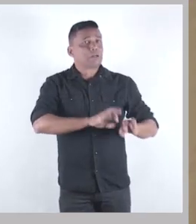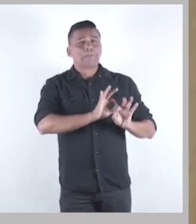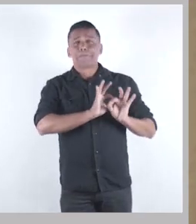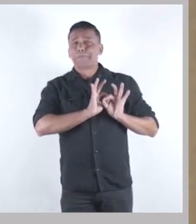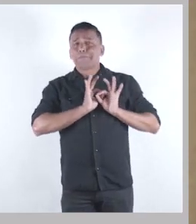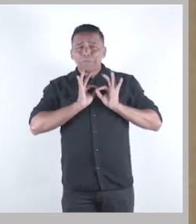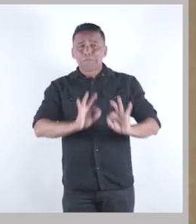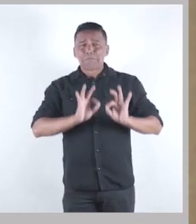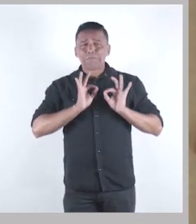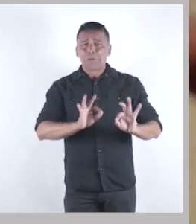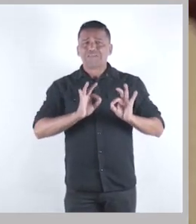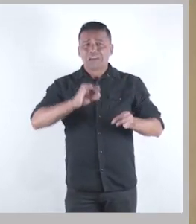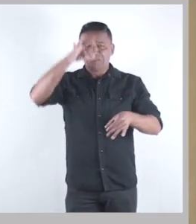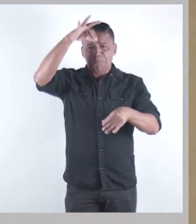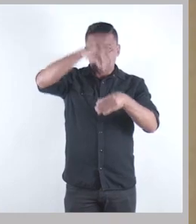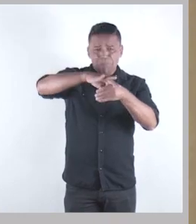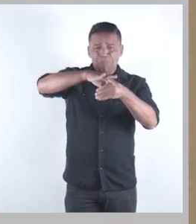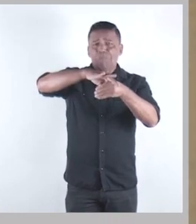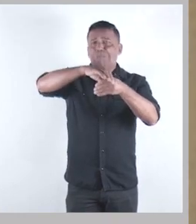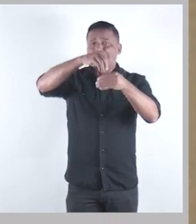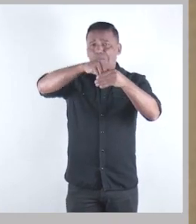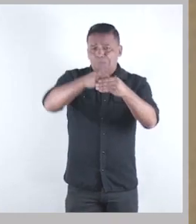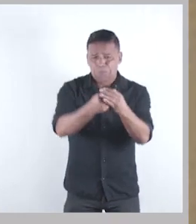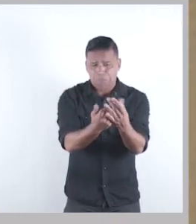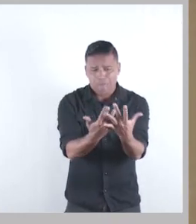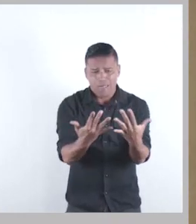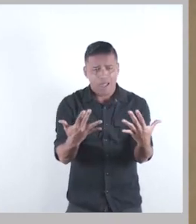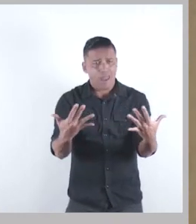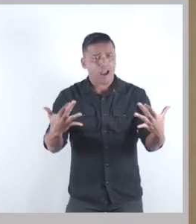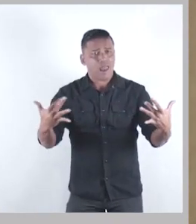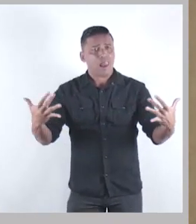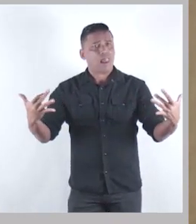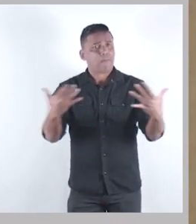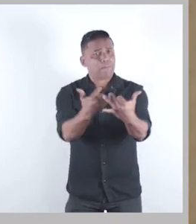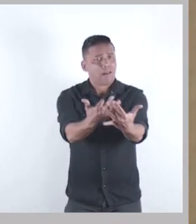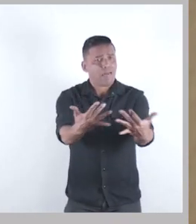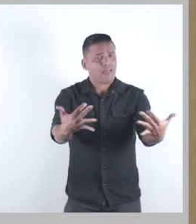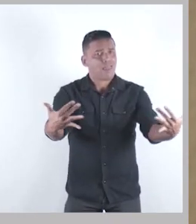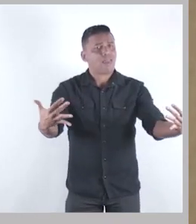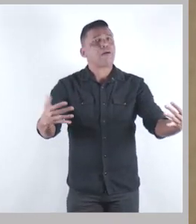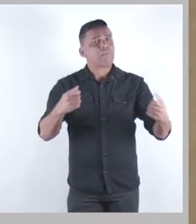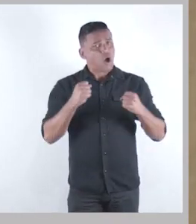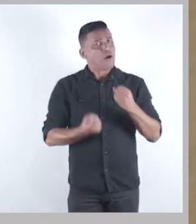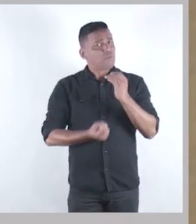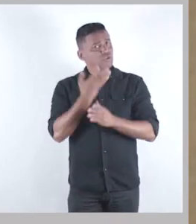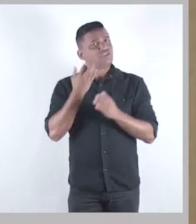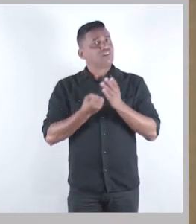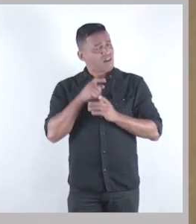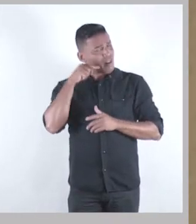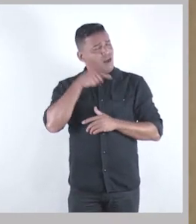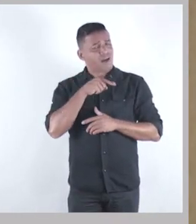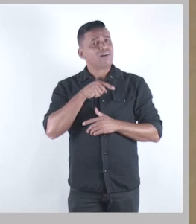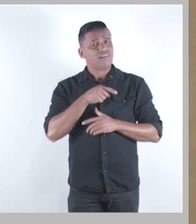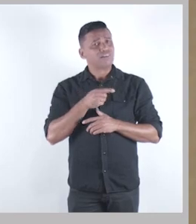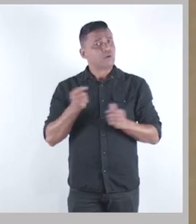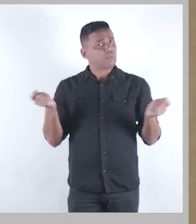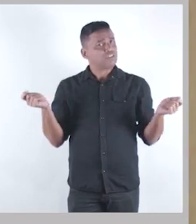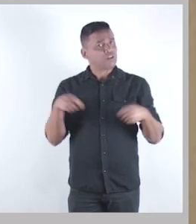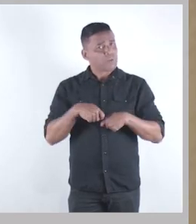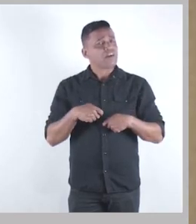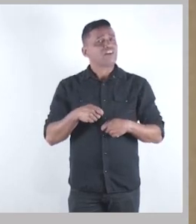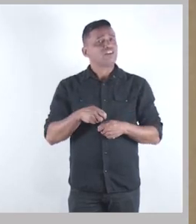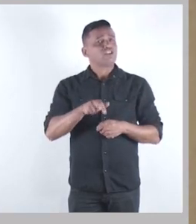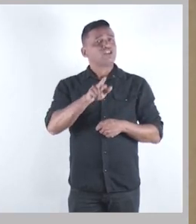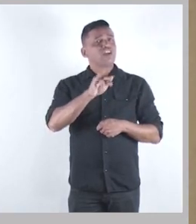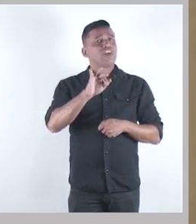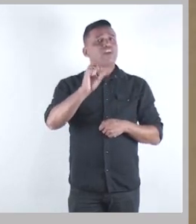extensão. Qualquer produto agrícola pode ser produzido em Moçambique. Portanto, nós somos potencialmente ricos.